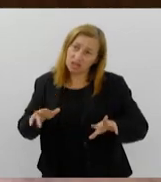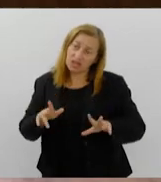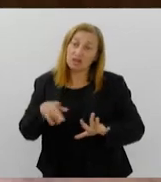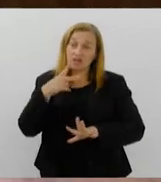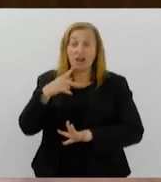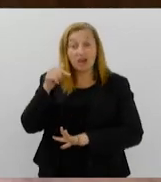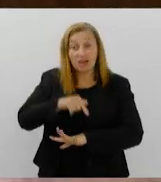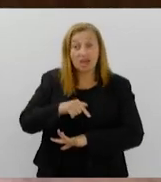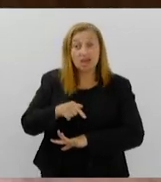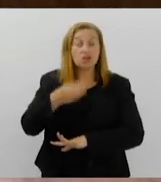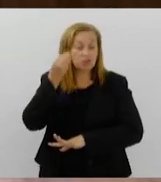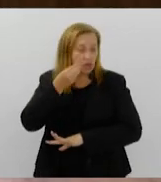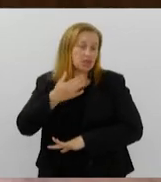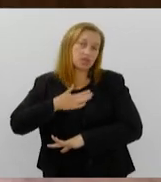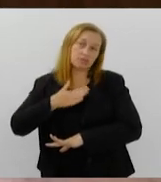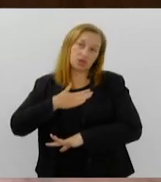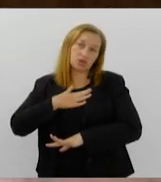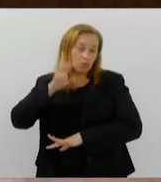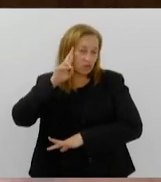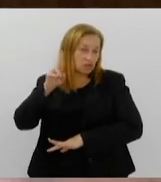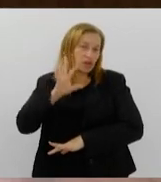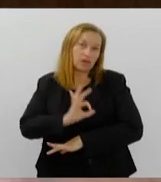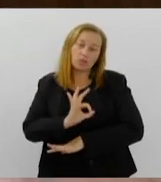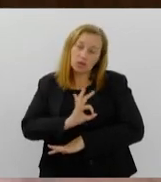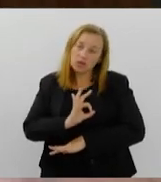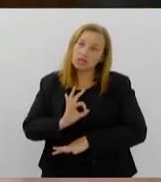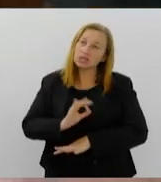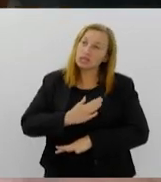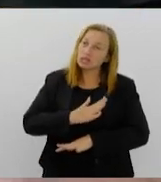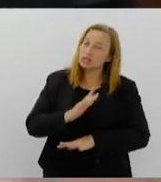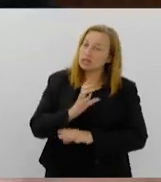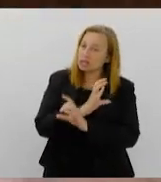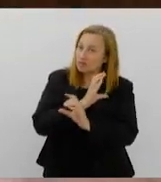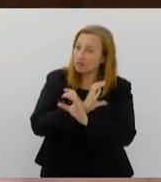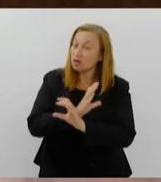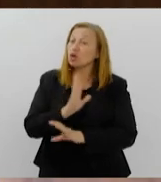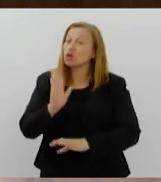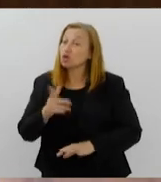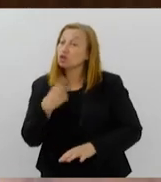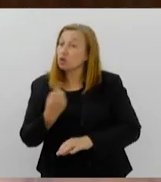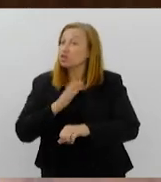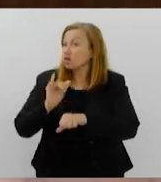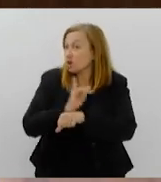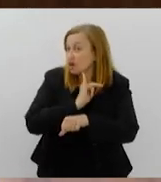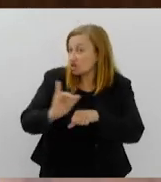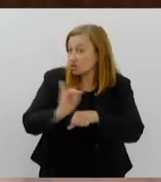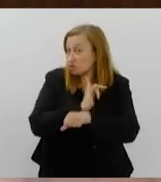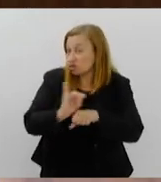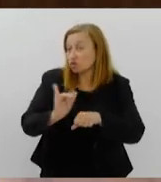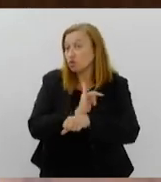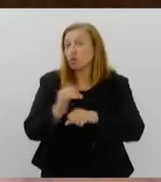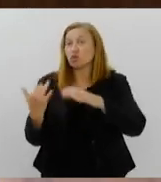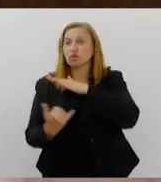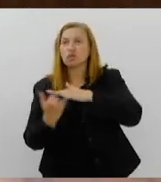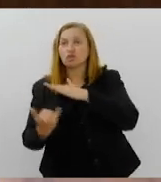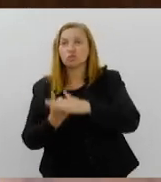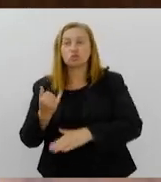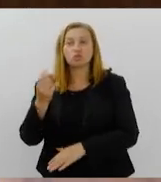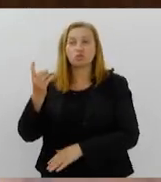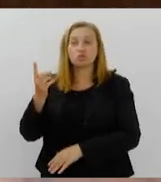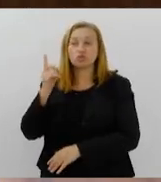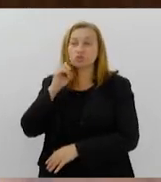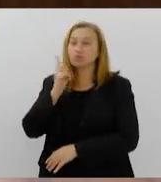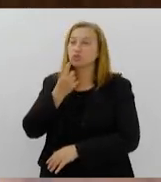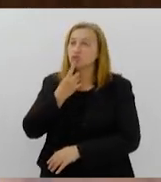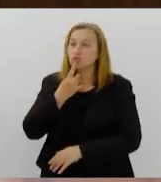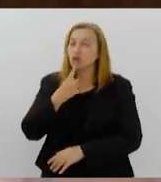aqui de uma experiência minha como chefe da Polícia Civil, que nós articulamos com o Instituto de Surdos para que a